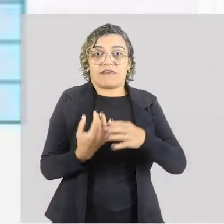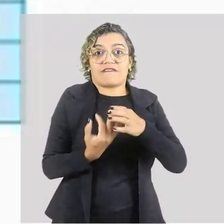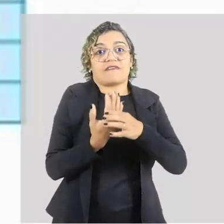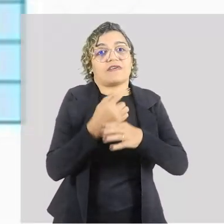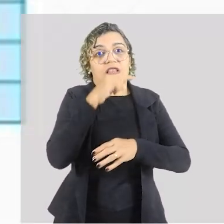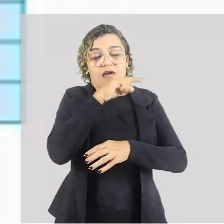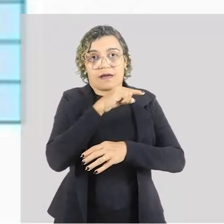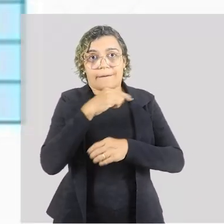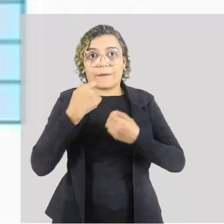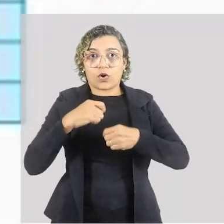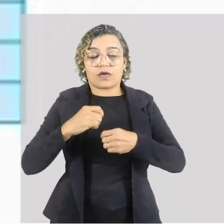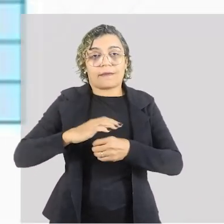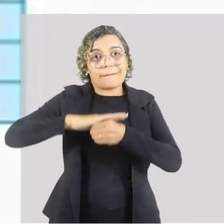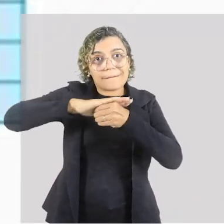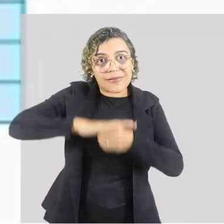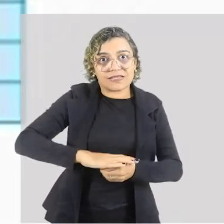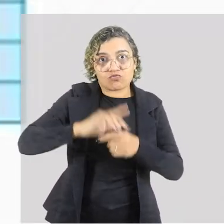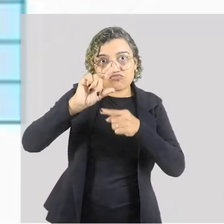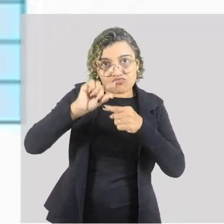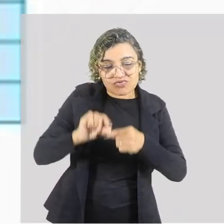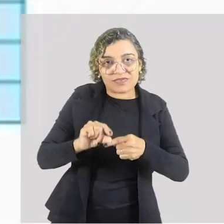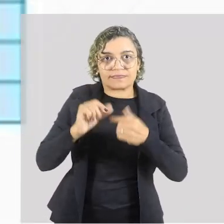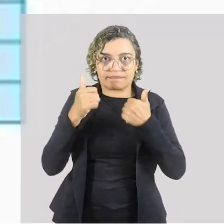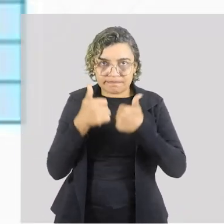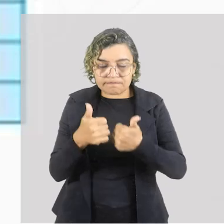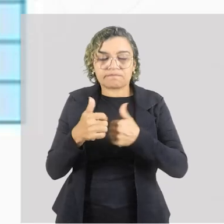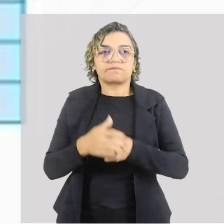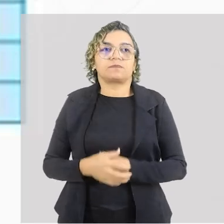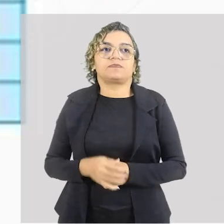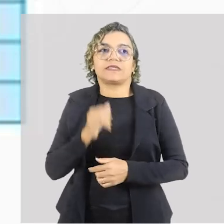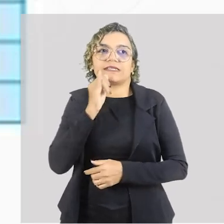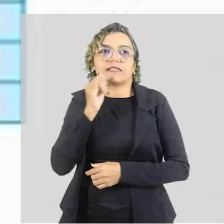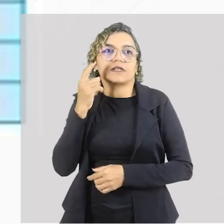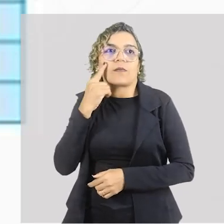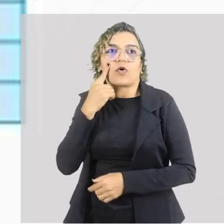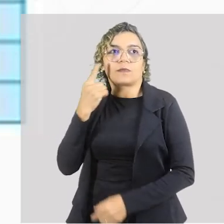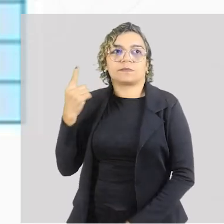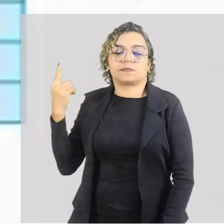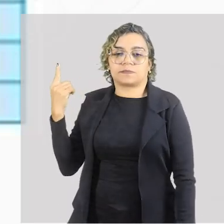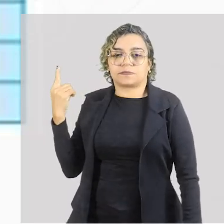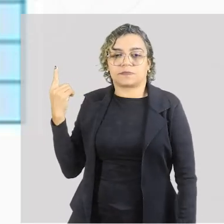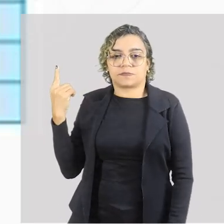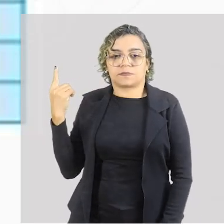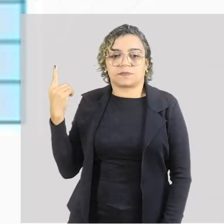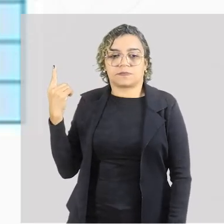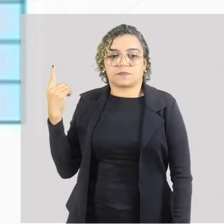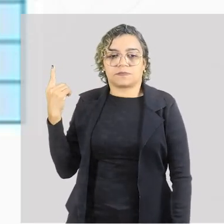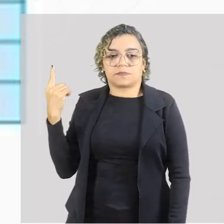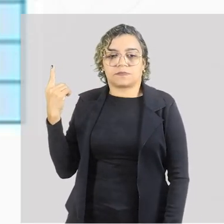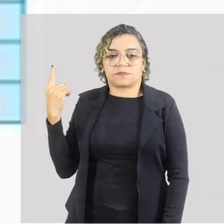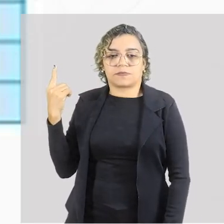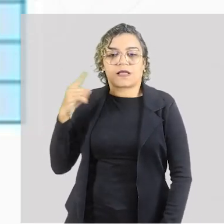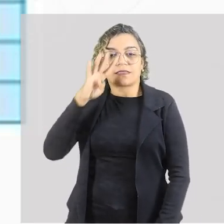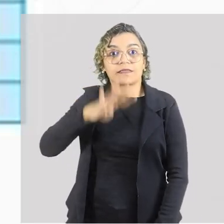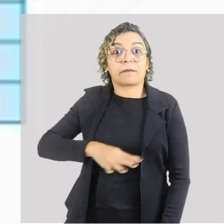ó, tá aqui a altitude. 0 metros, 500, 1000, 1500, assim vai.